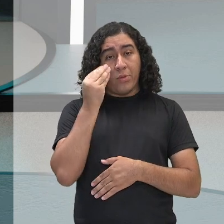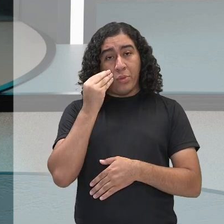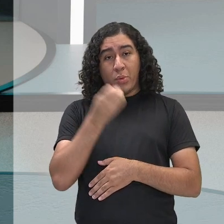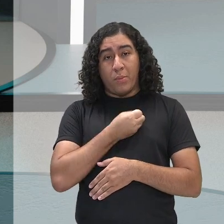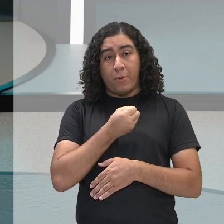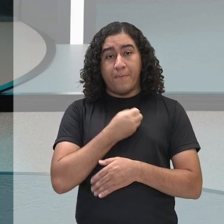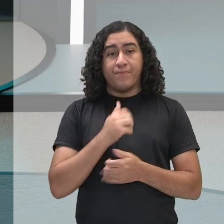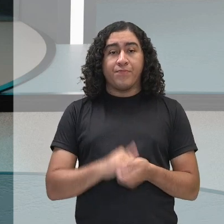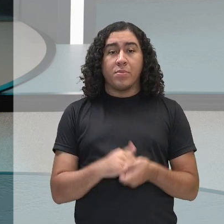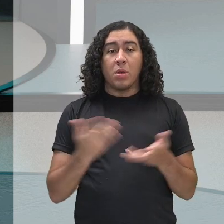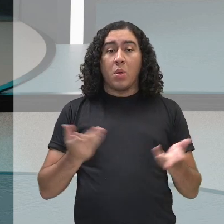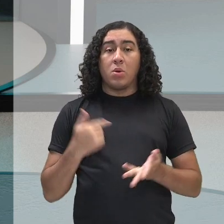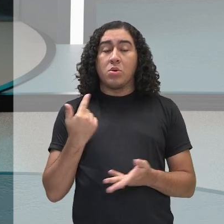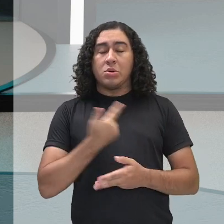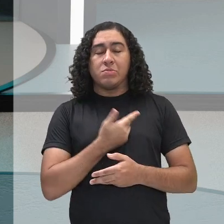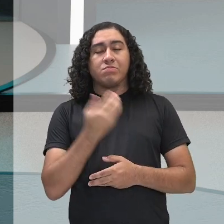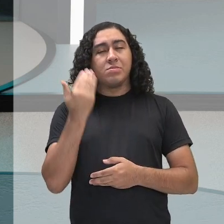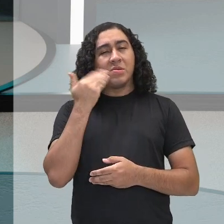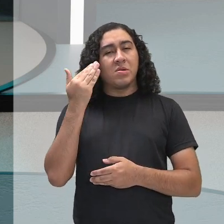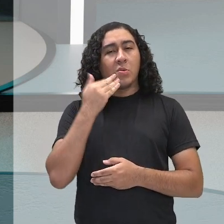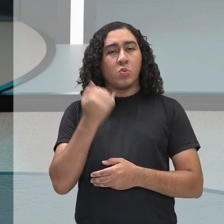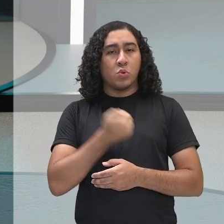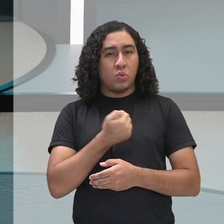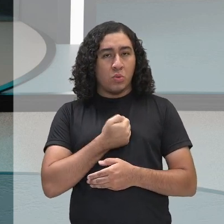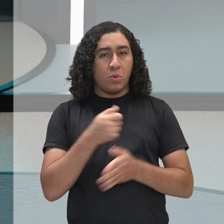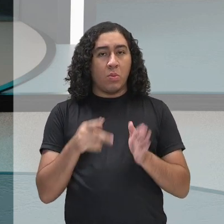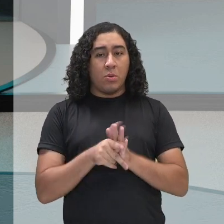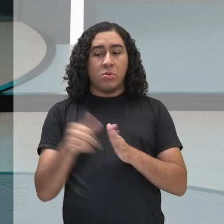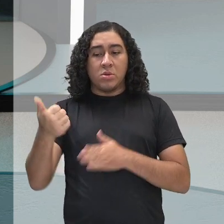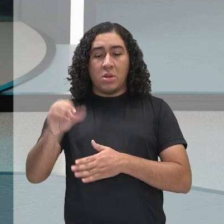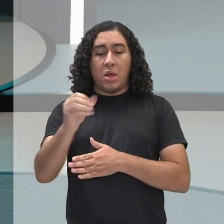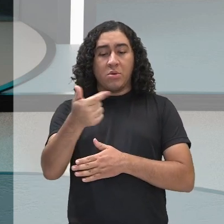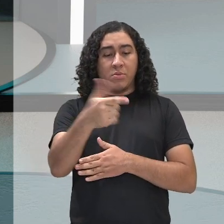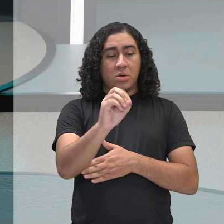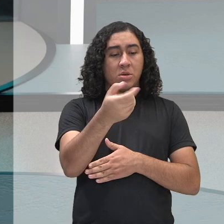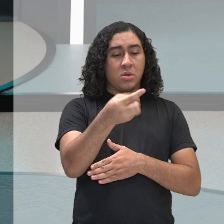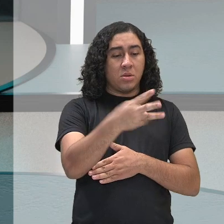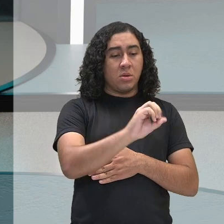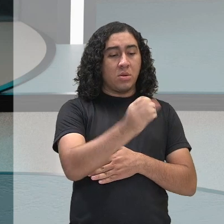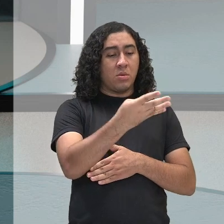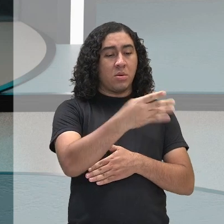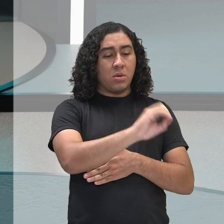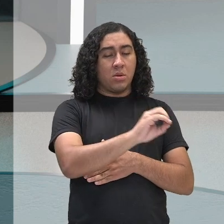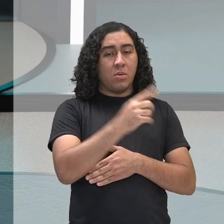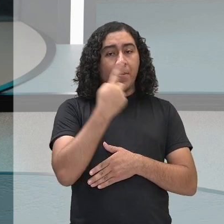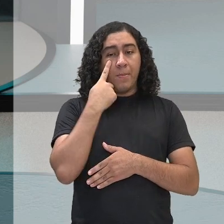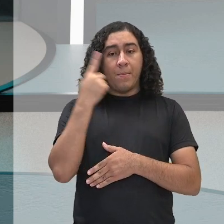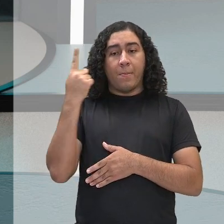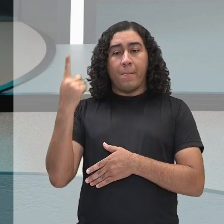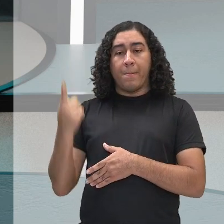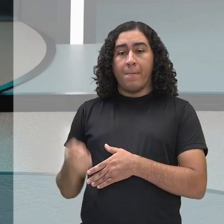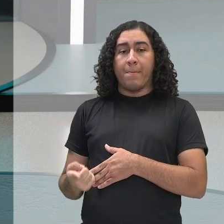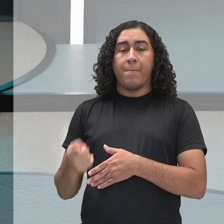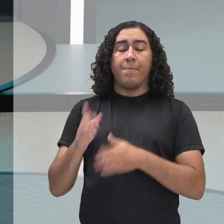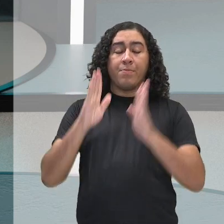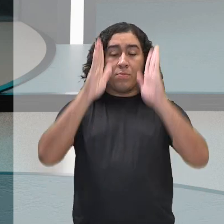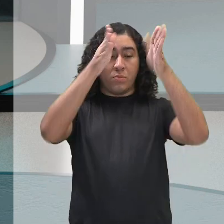nós vamos relembrar os números, né, das dezenas, ok? Então, olha aqui, ó. Todas elas na